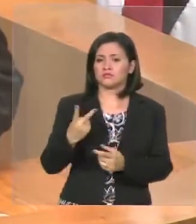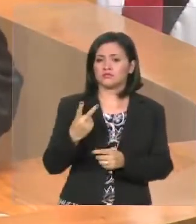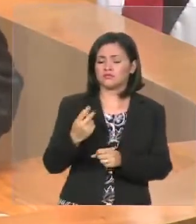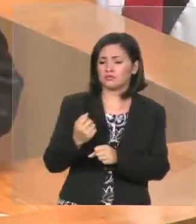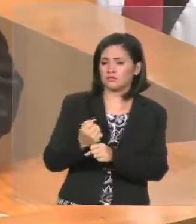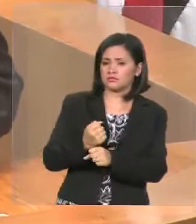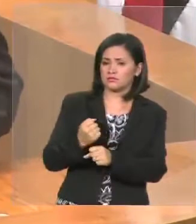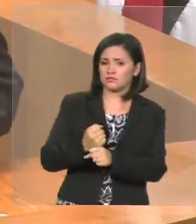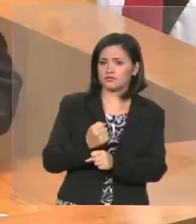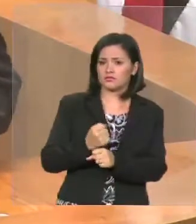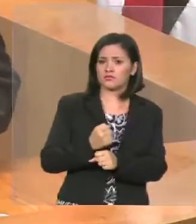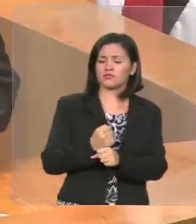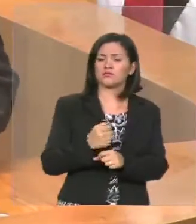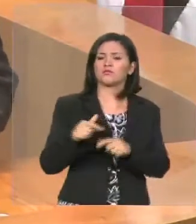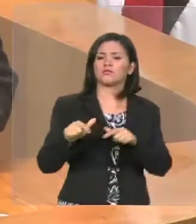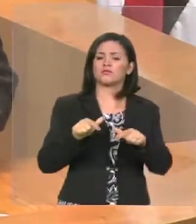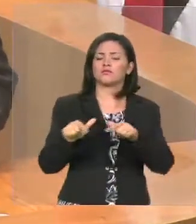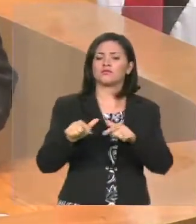pública.